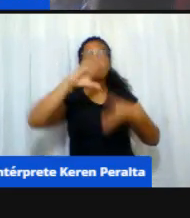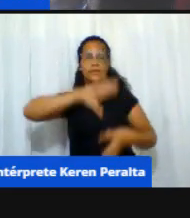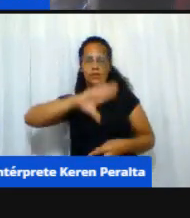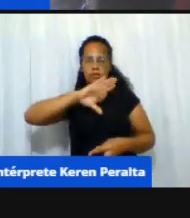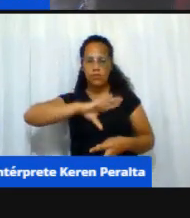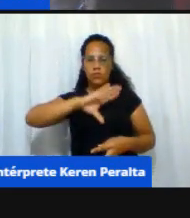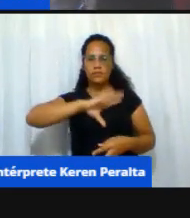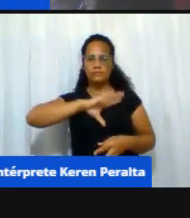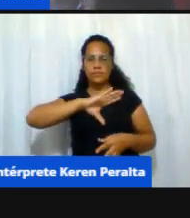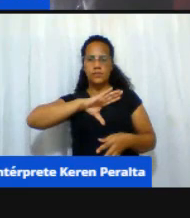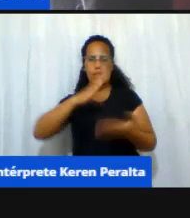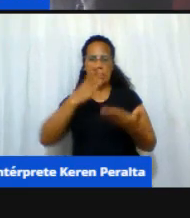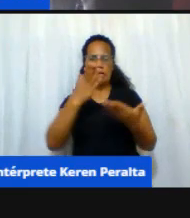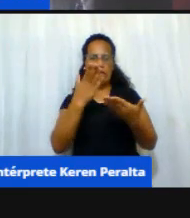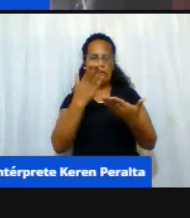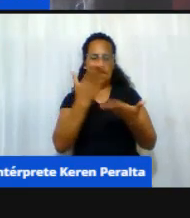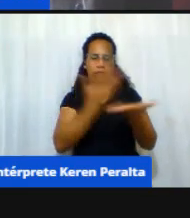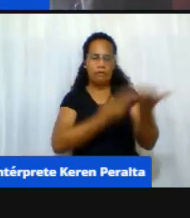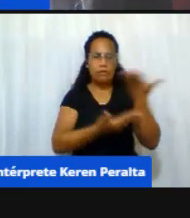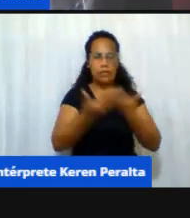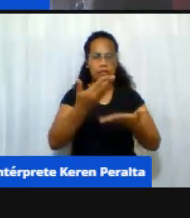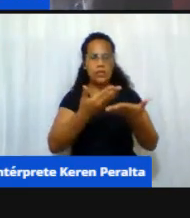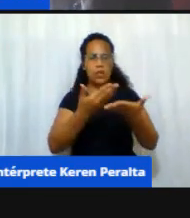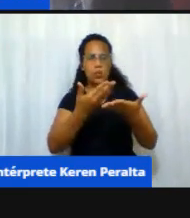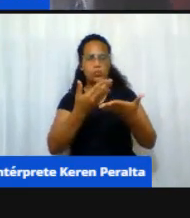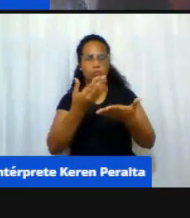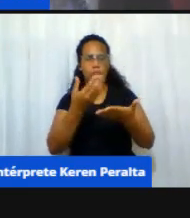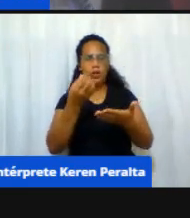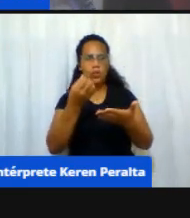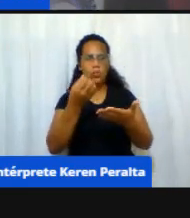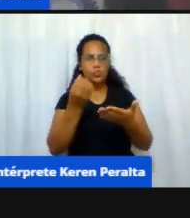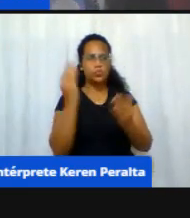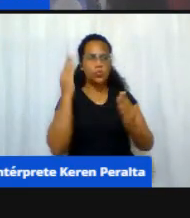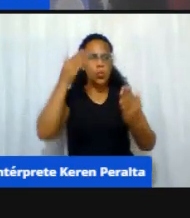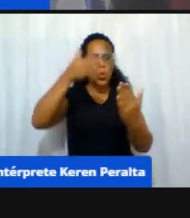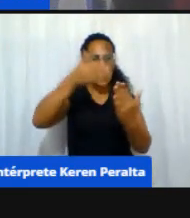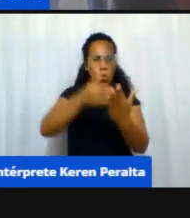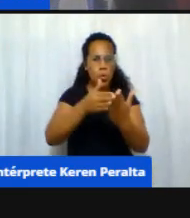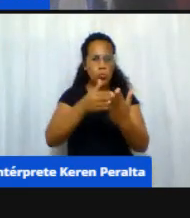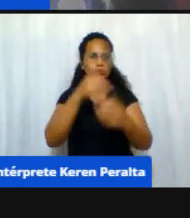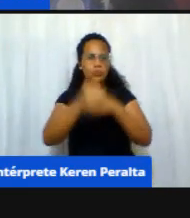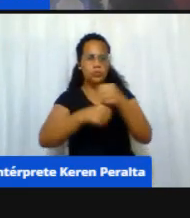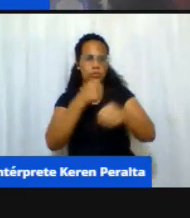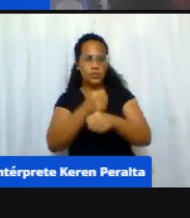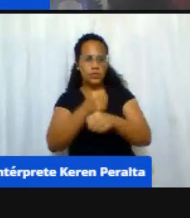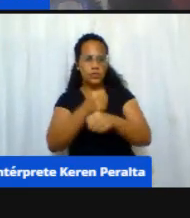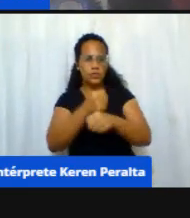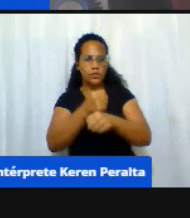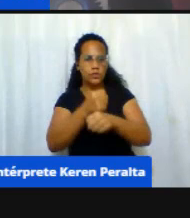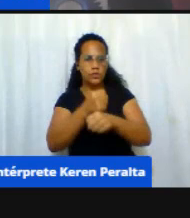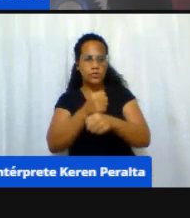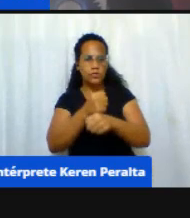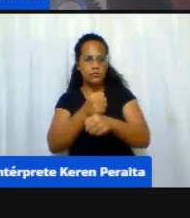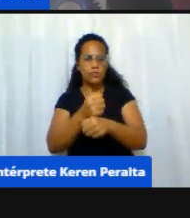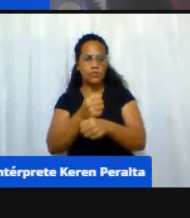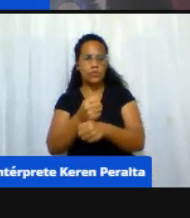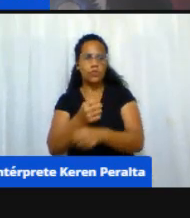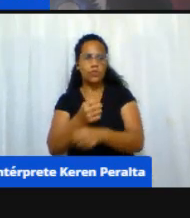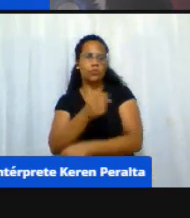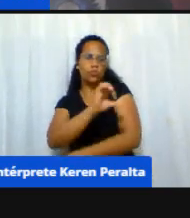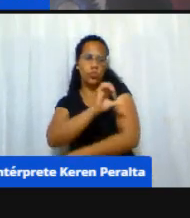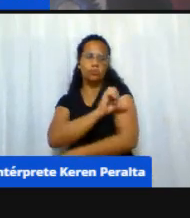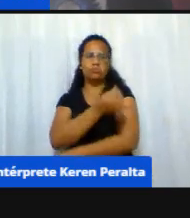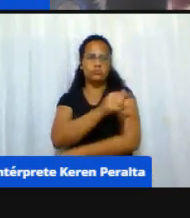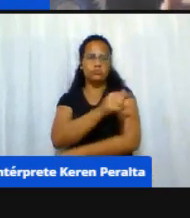ensino fundamental, apresenta uma divisão de sua ementa a partir de conceitos